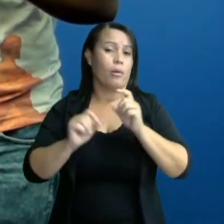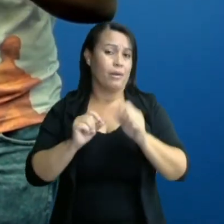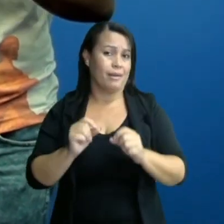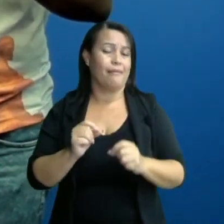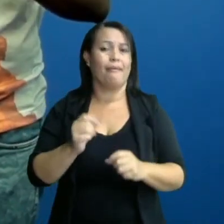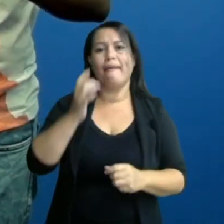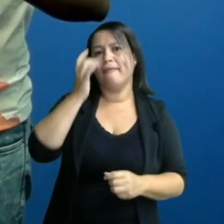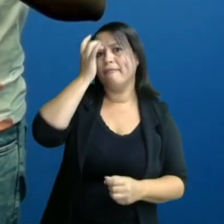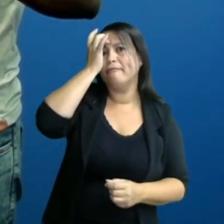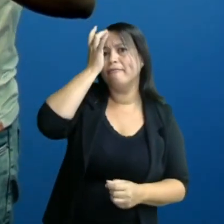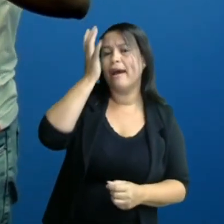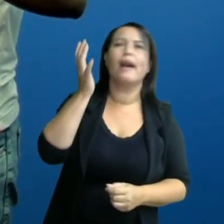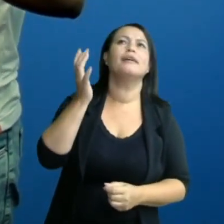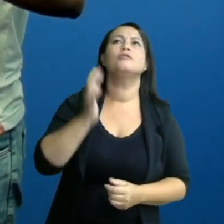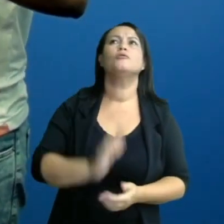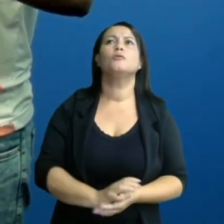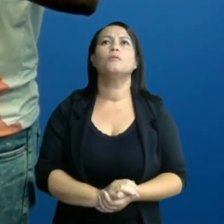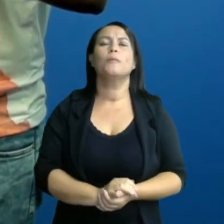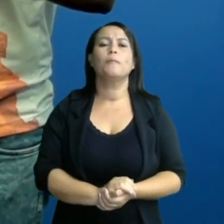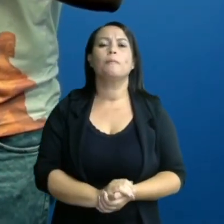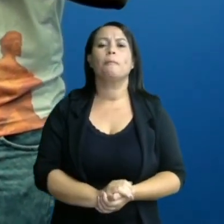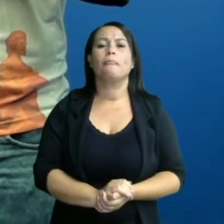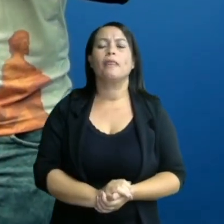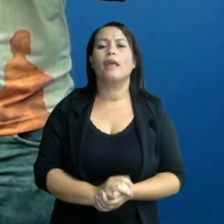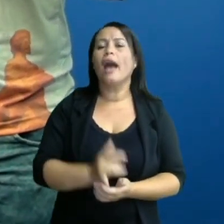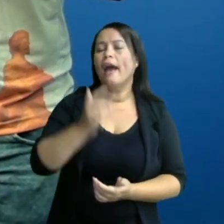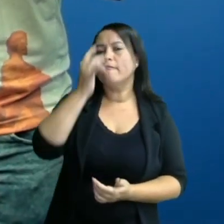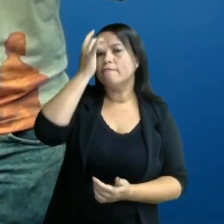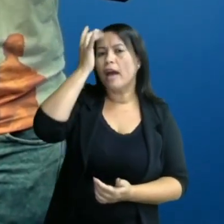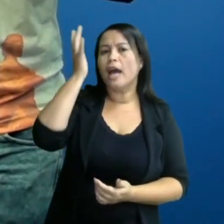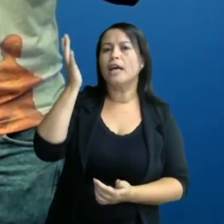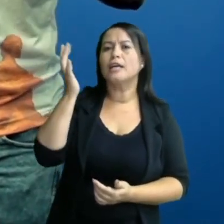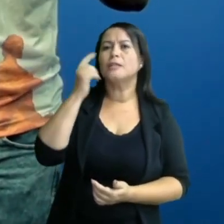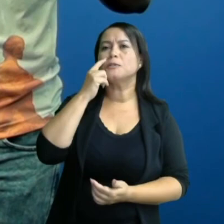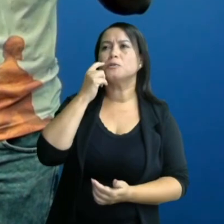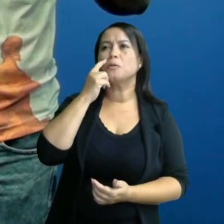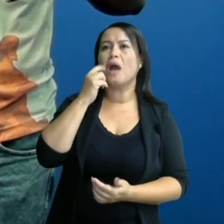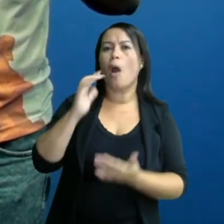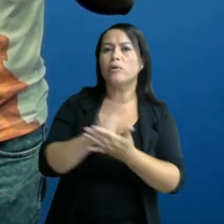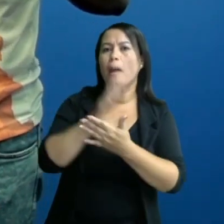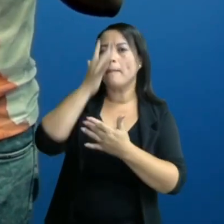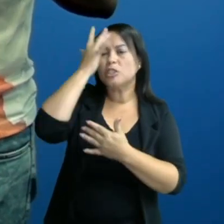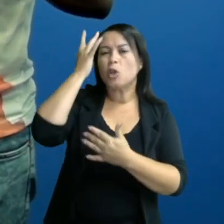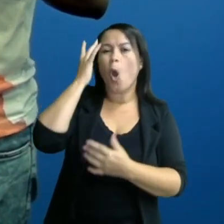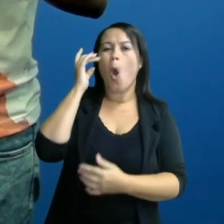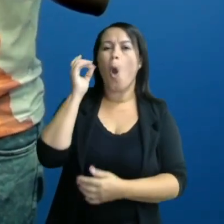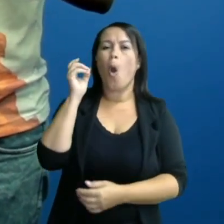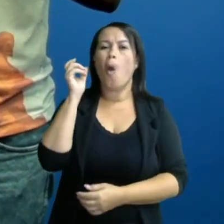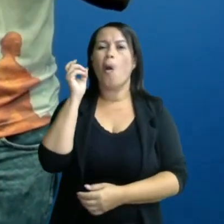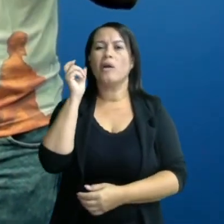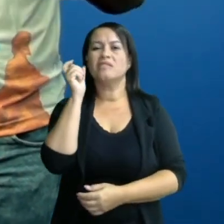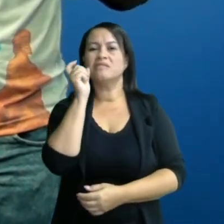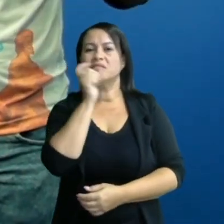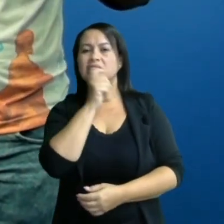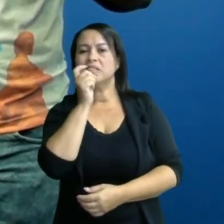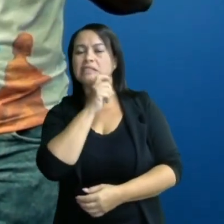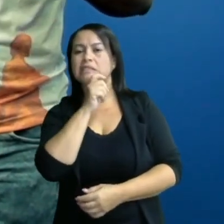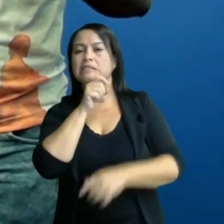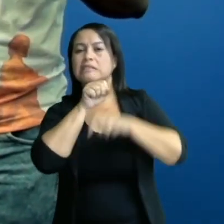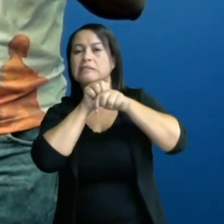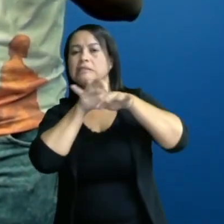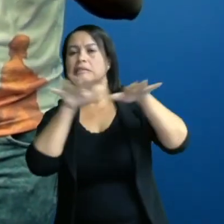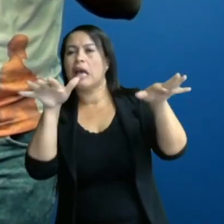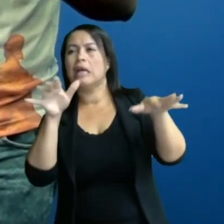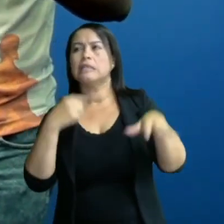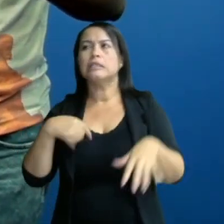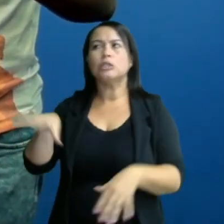muito fácil a gente dar brecha a notícias falsas, a ansiedade, a angústia, a coisas